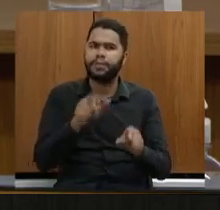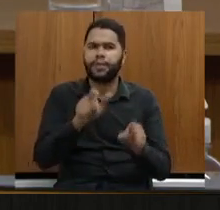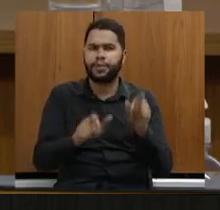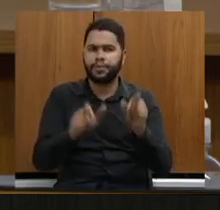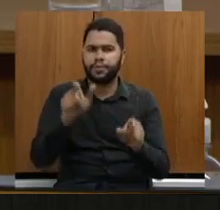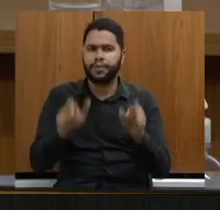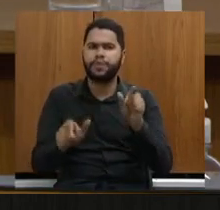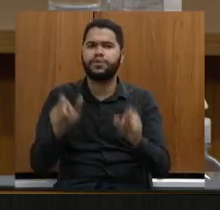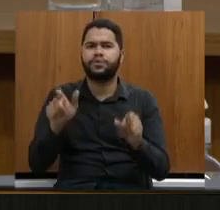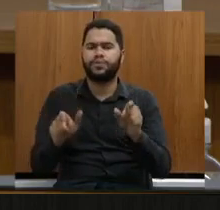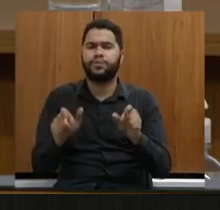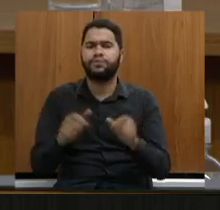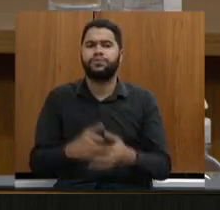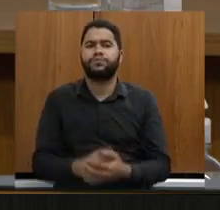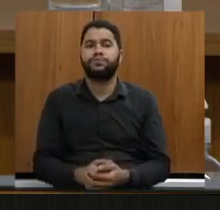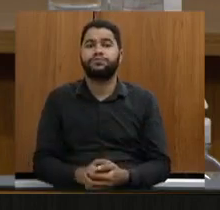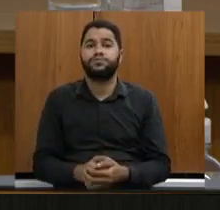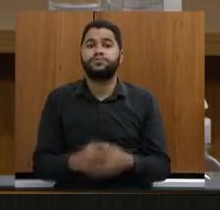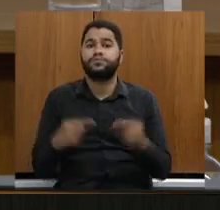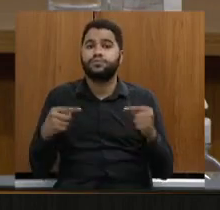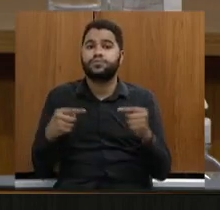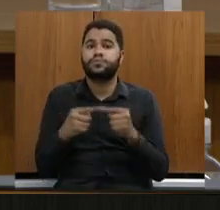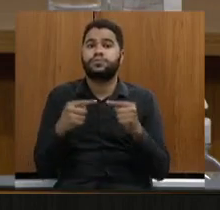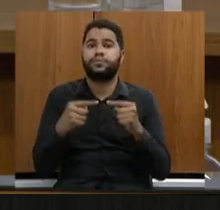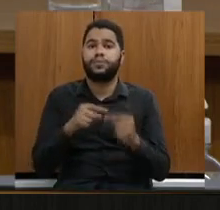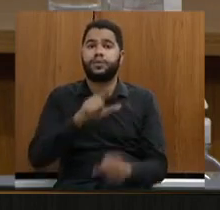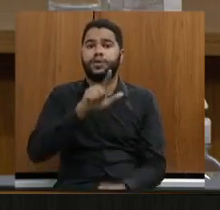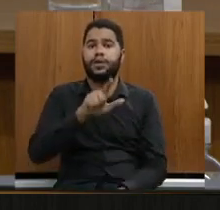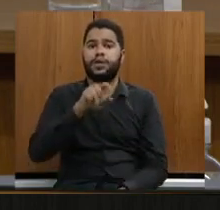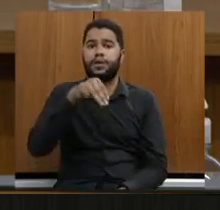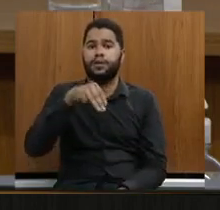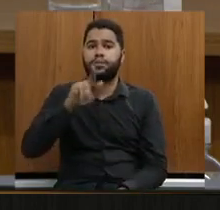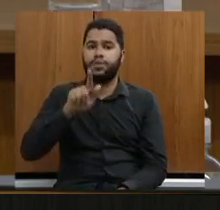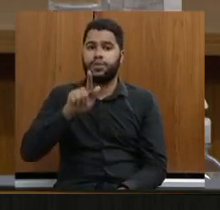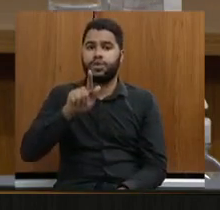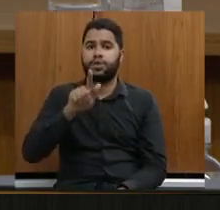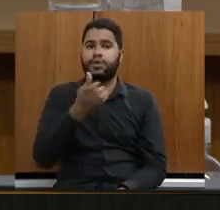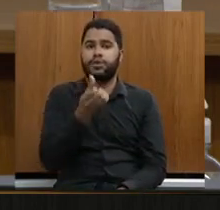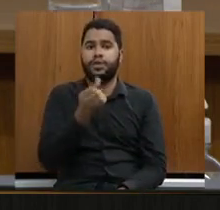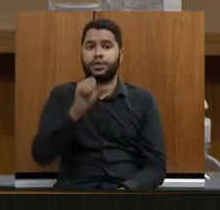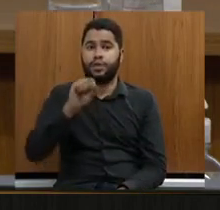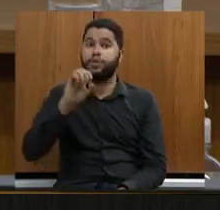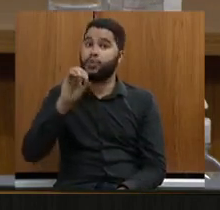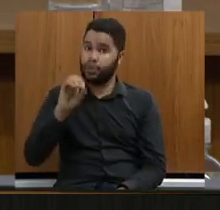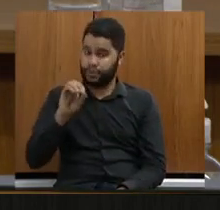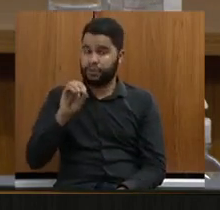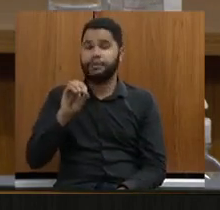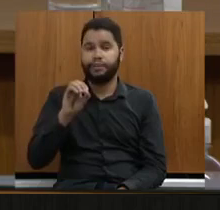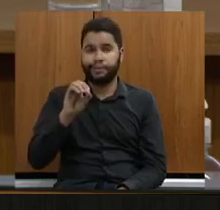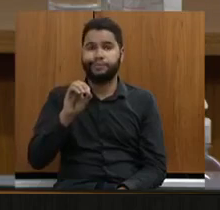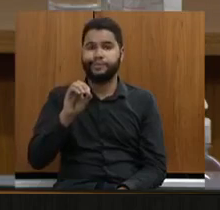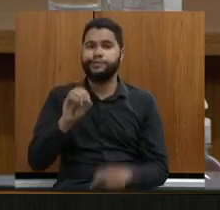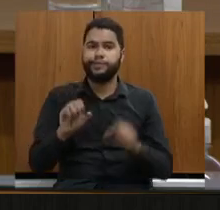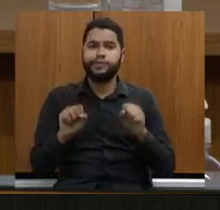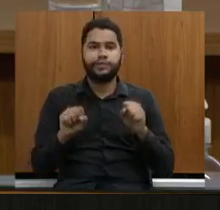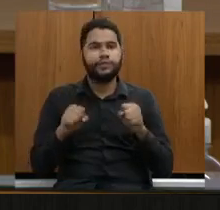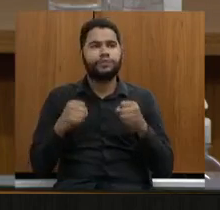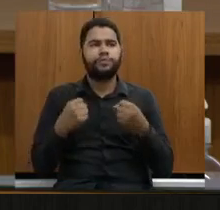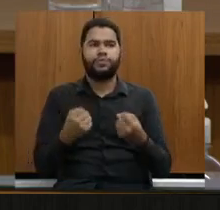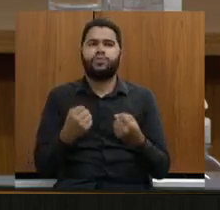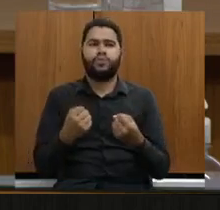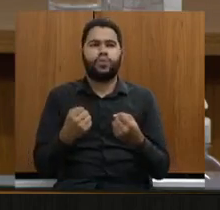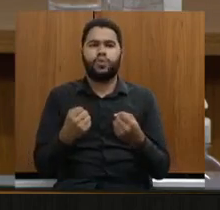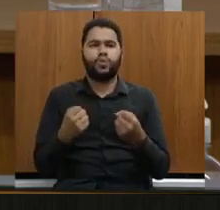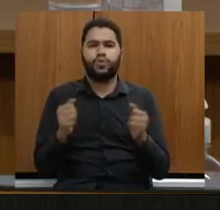Ele saísse em relação a ele lng 680 realmente foi uma uma esforço que não